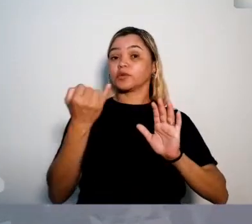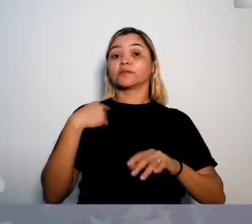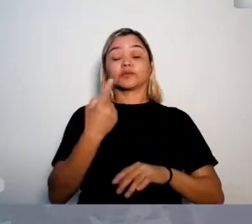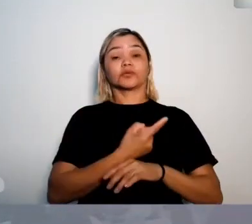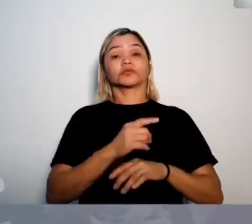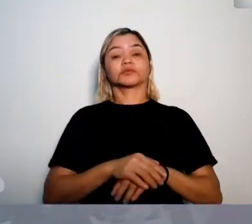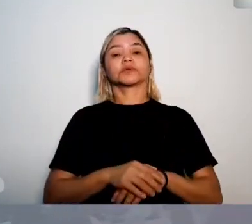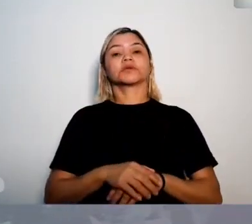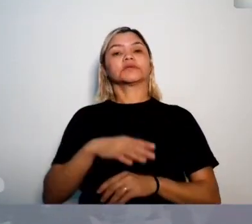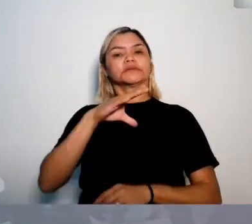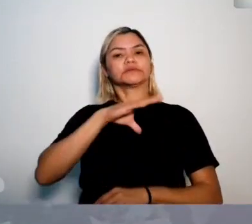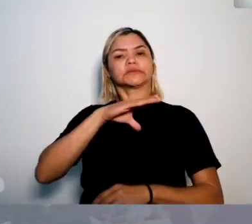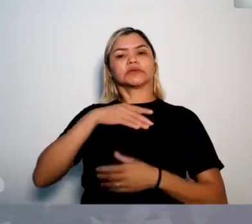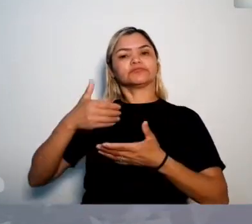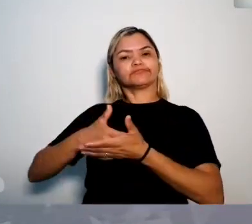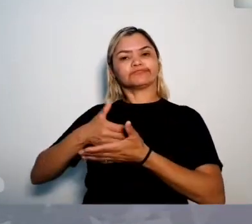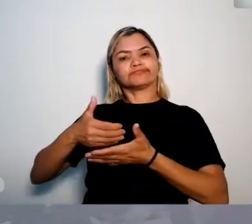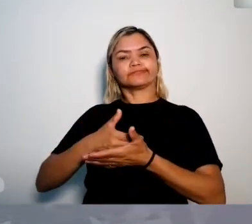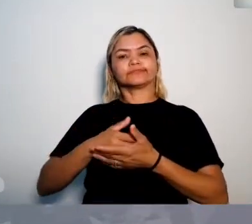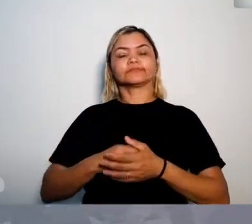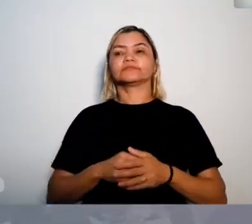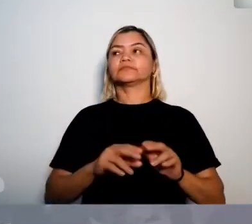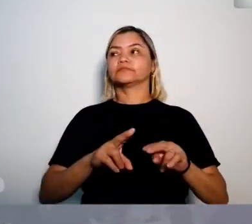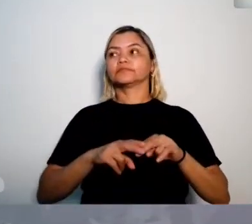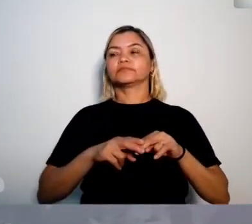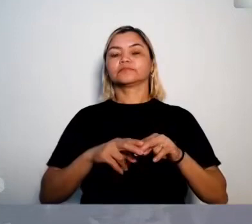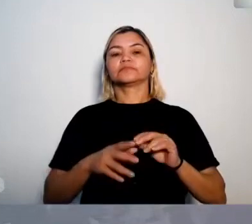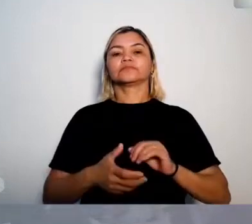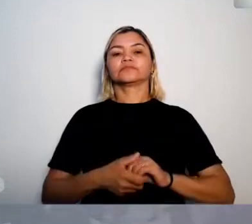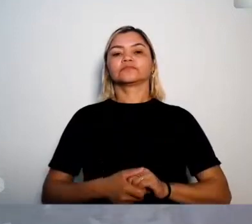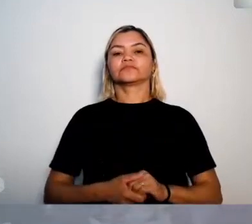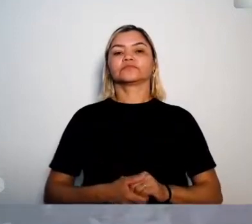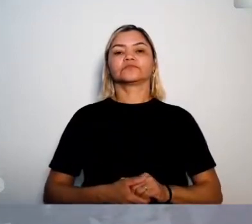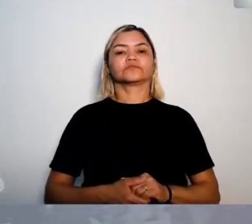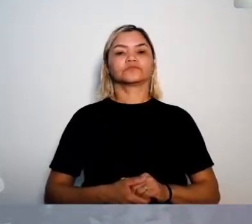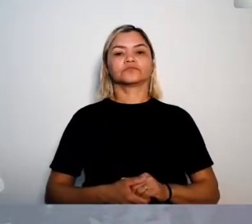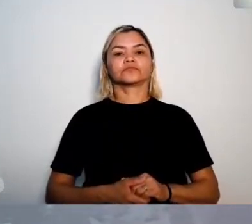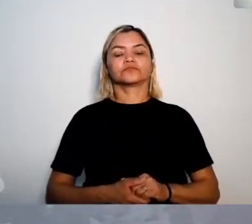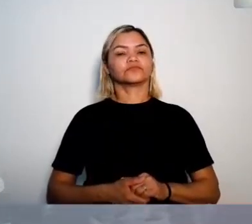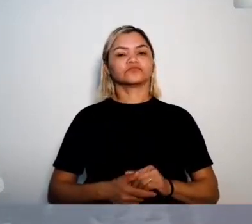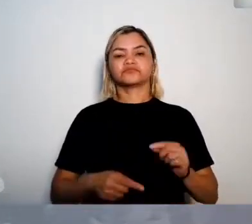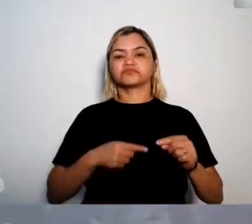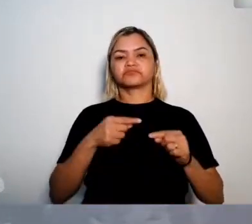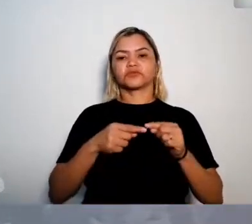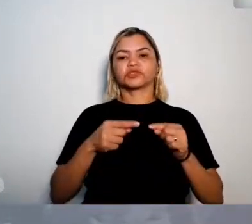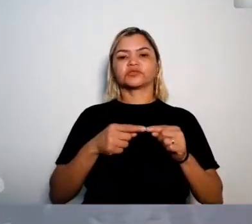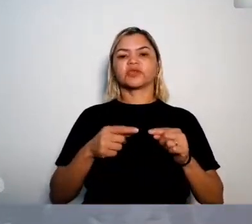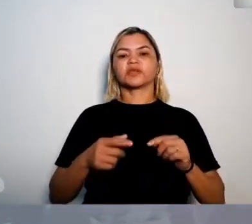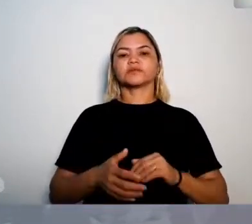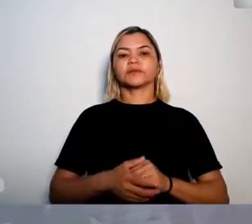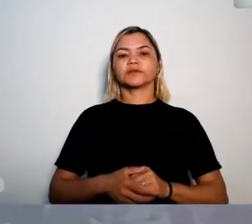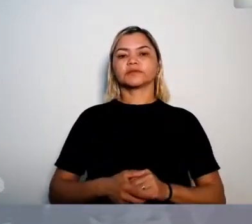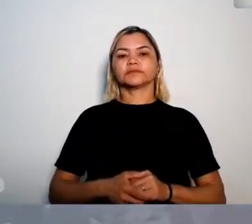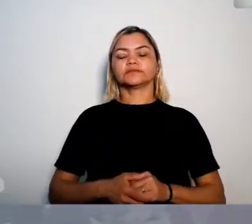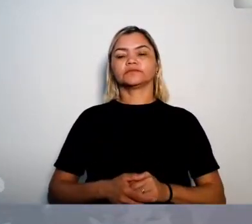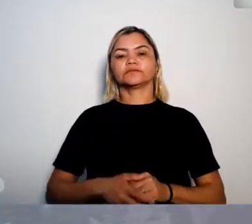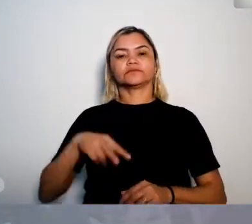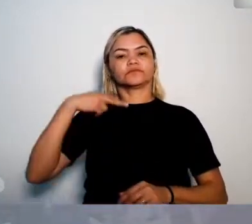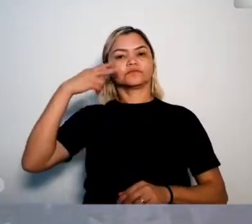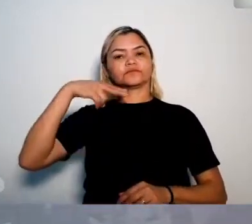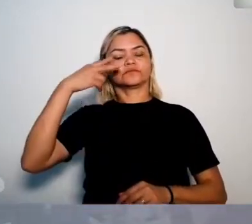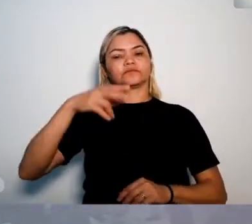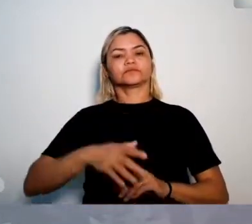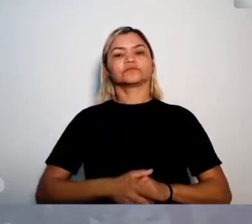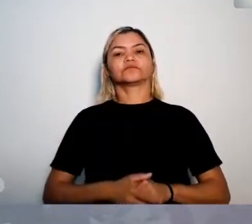para a nossa cidade, apesar de que, na perspectiva deste vereador, ele poderia